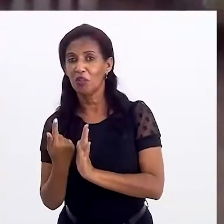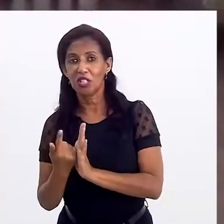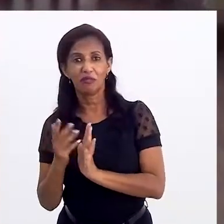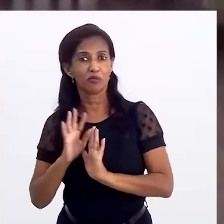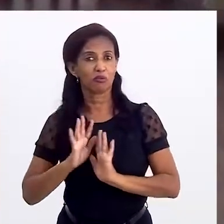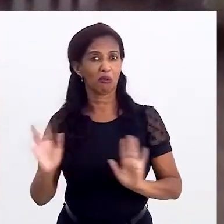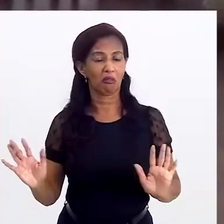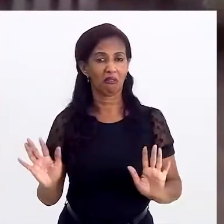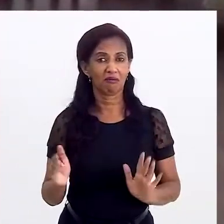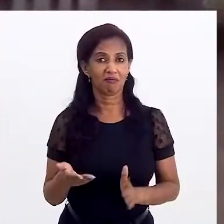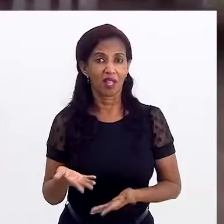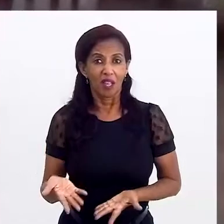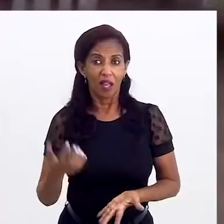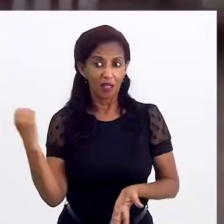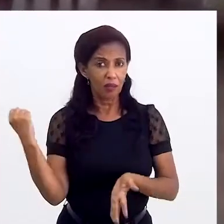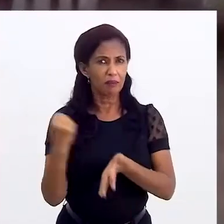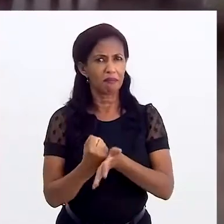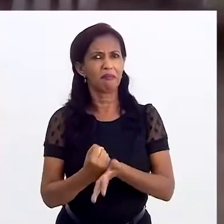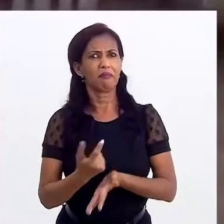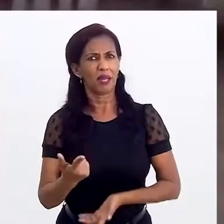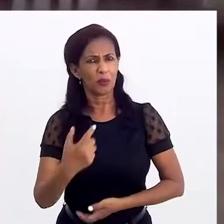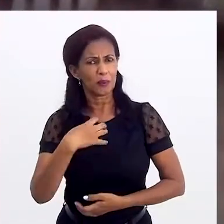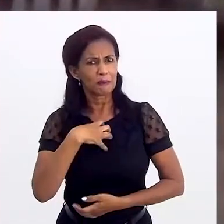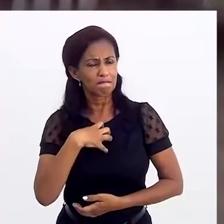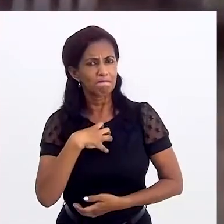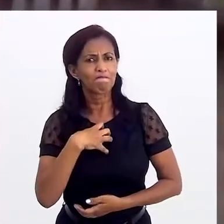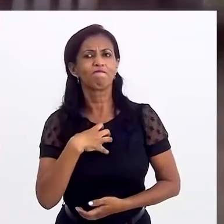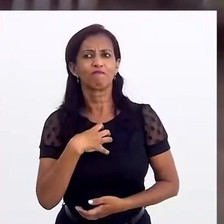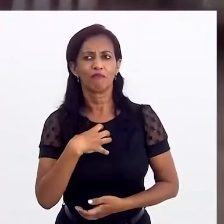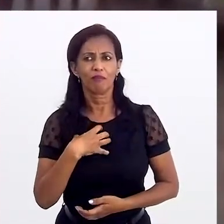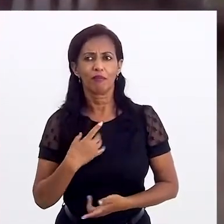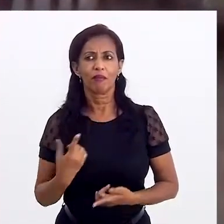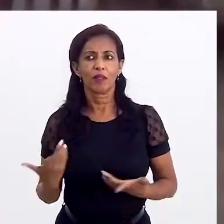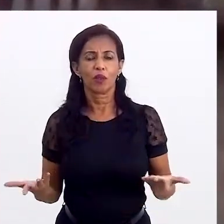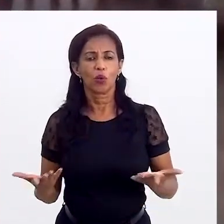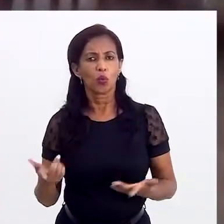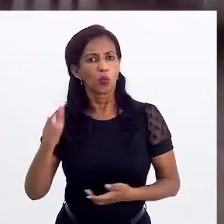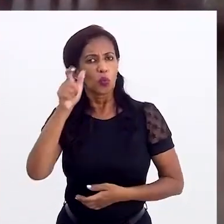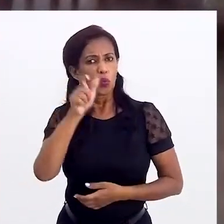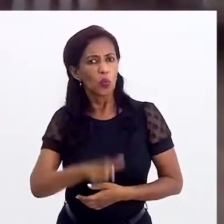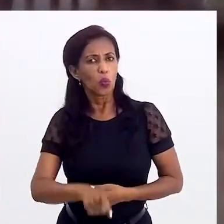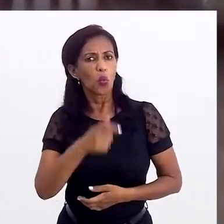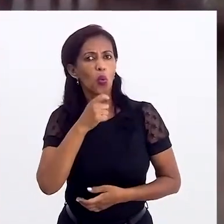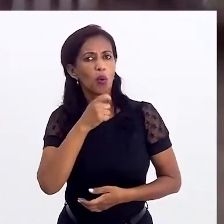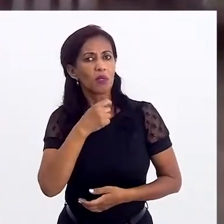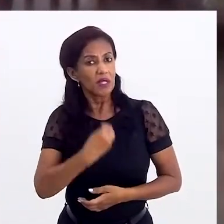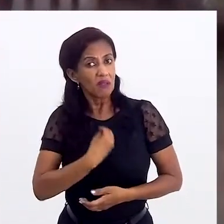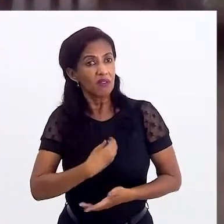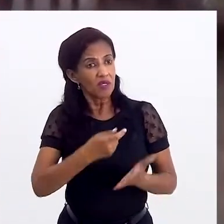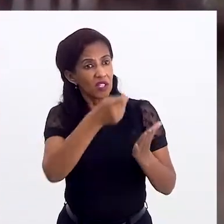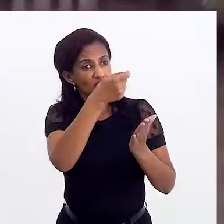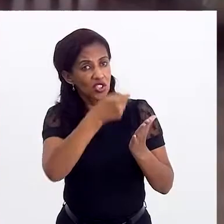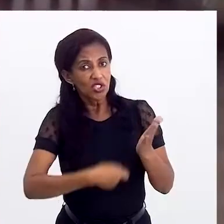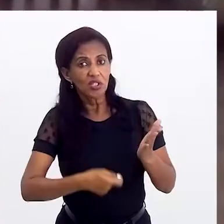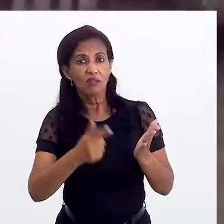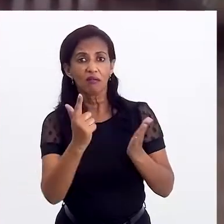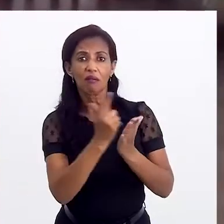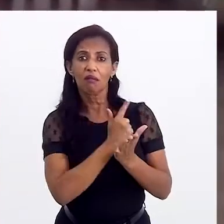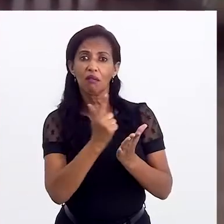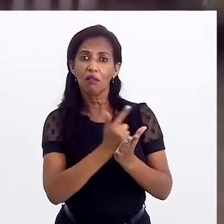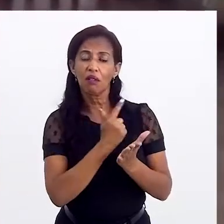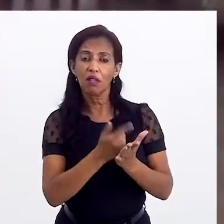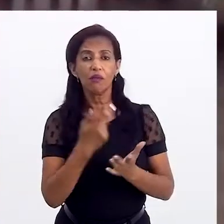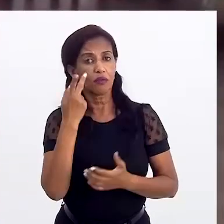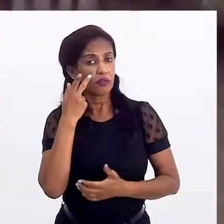mostrar o seu livro. Aquilo me marcou profundamente, sabe? Um cara que vivia de escrever livros